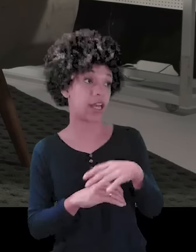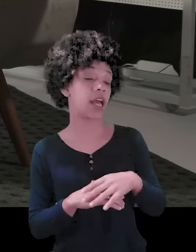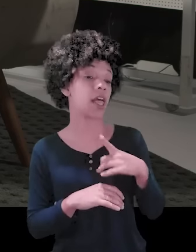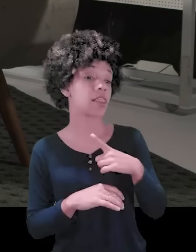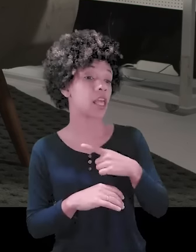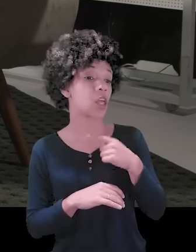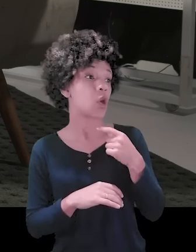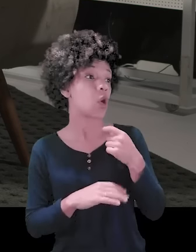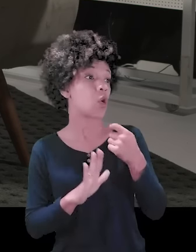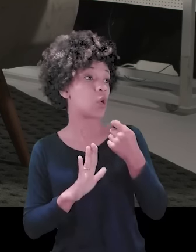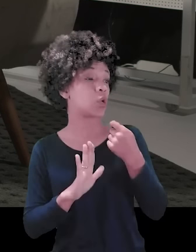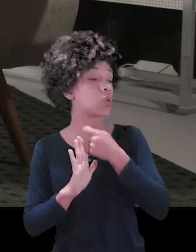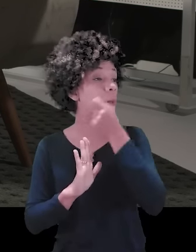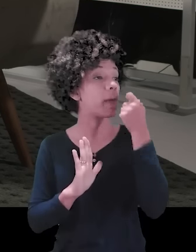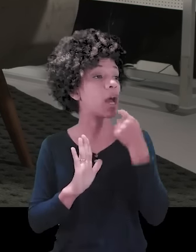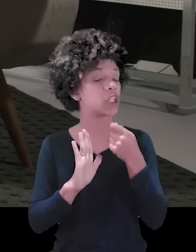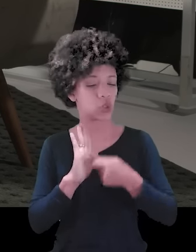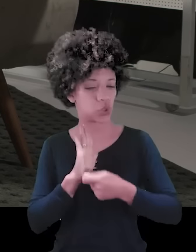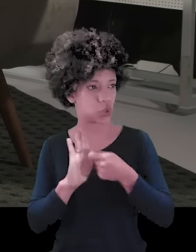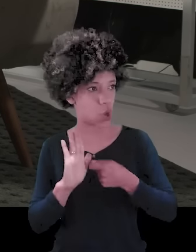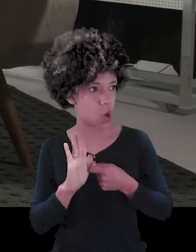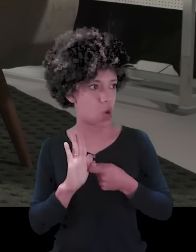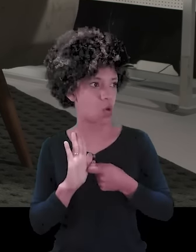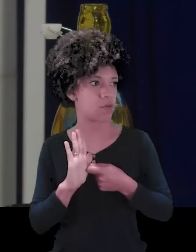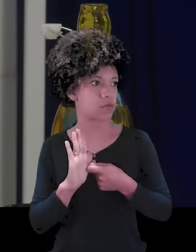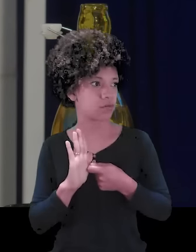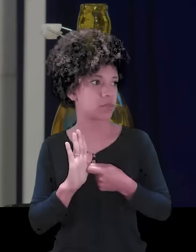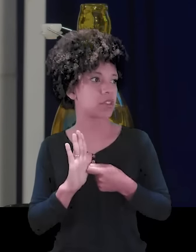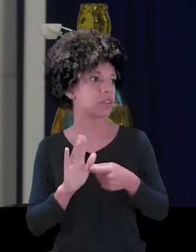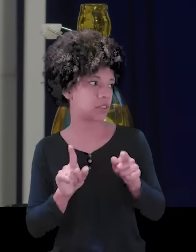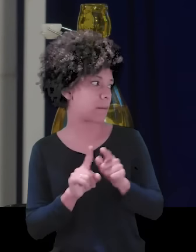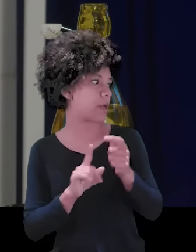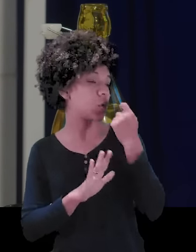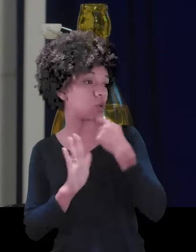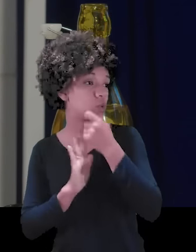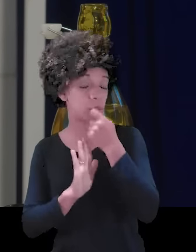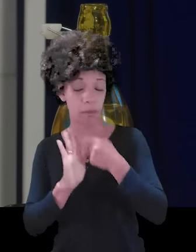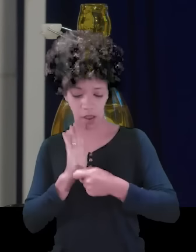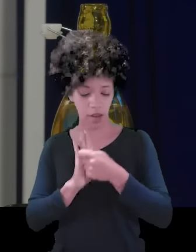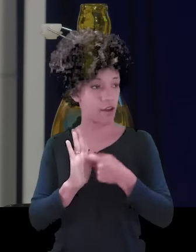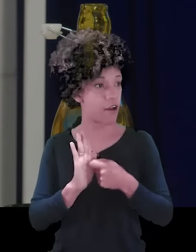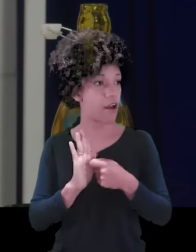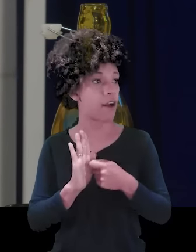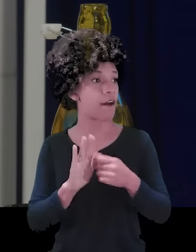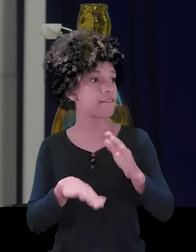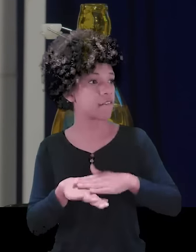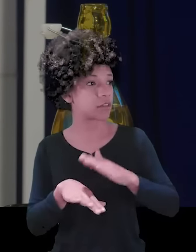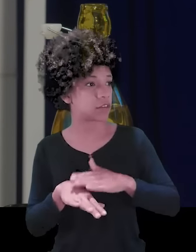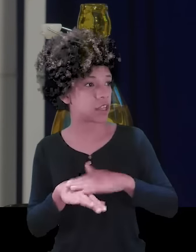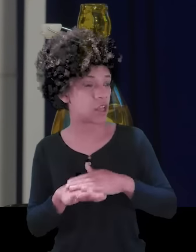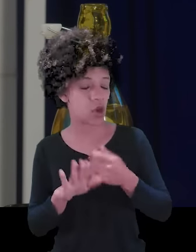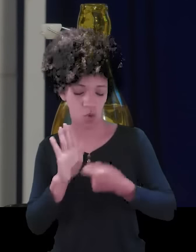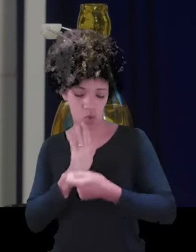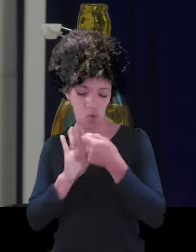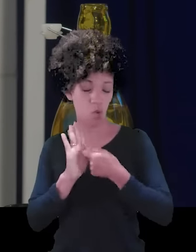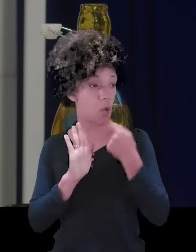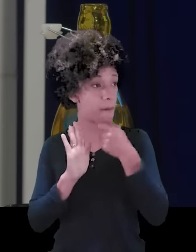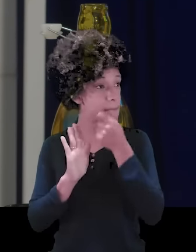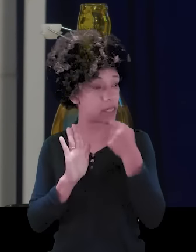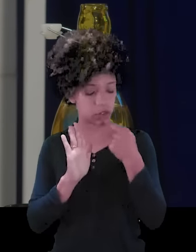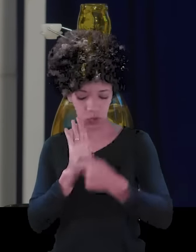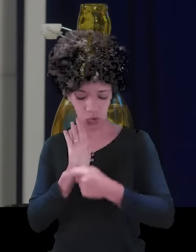questão do batom também né do isso do batom da fazer um sinal na